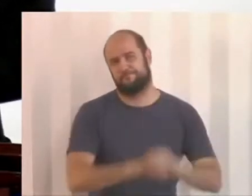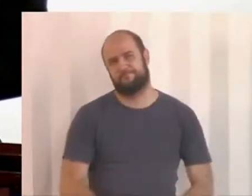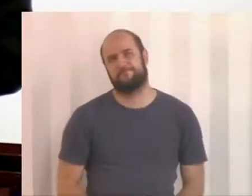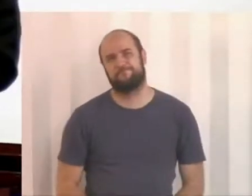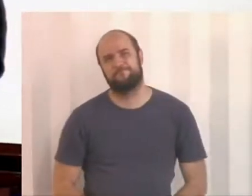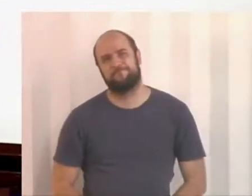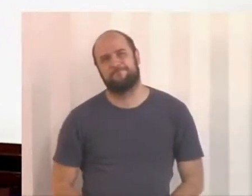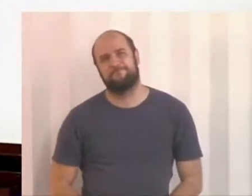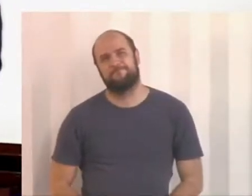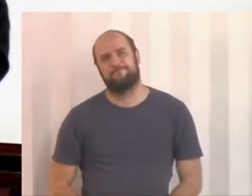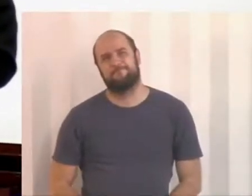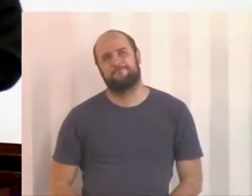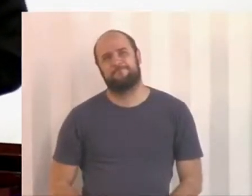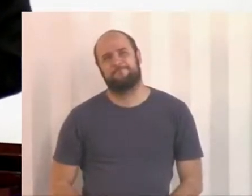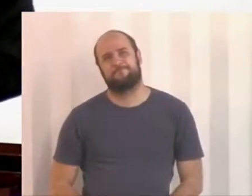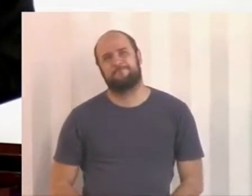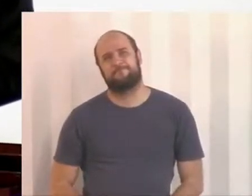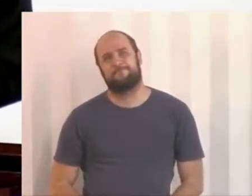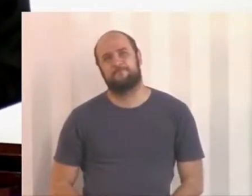ele fala aqui que